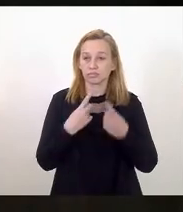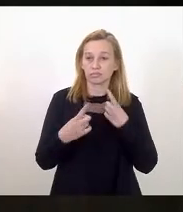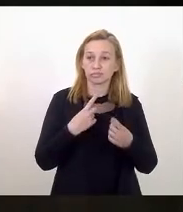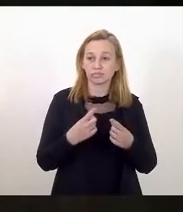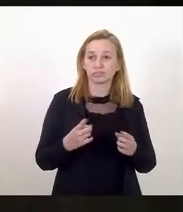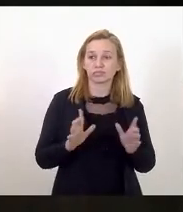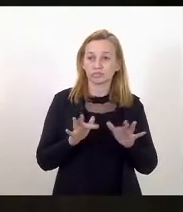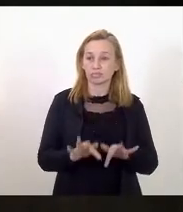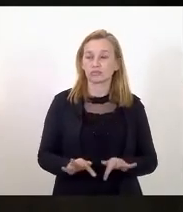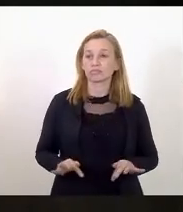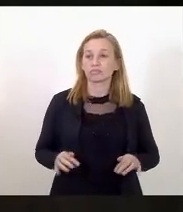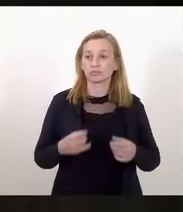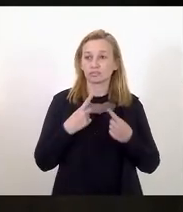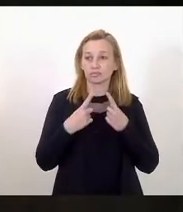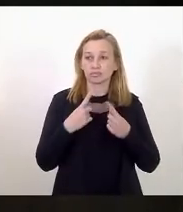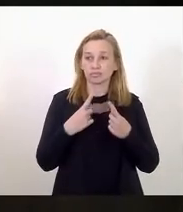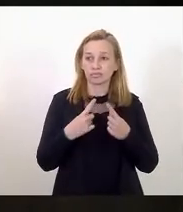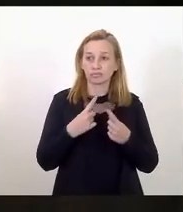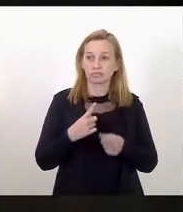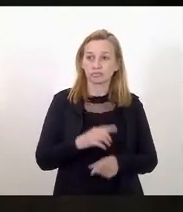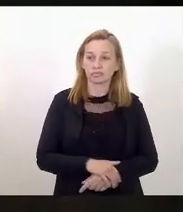discutir? Encerrada a discussão.